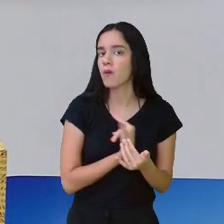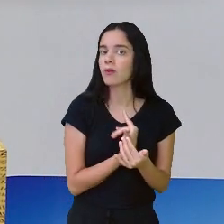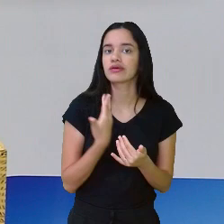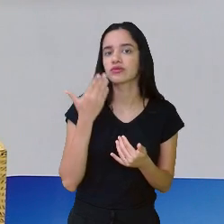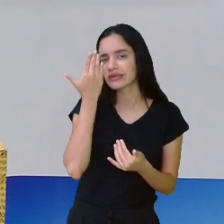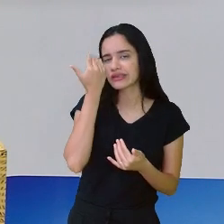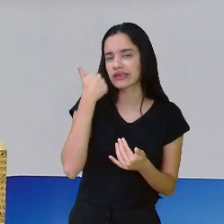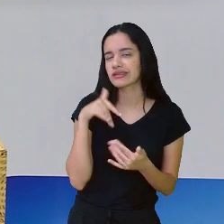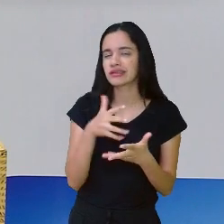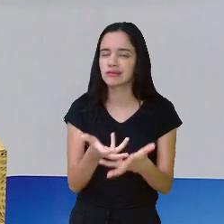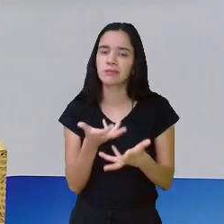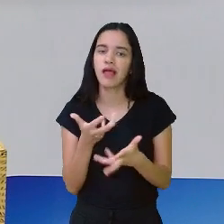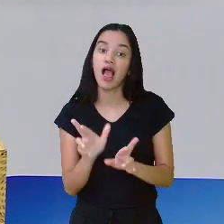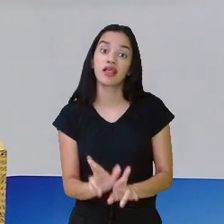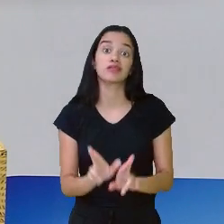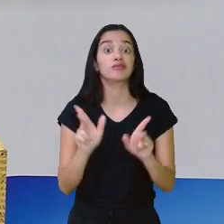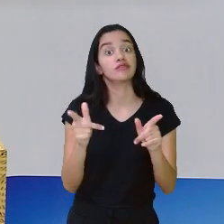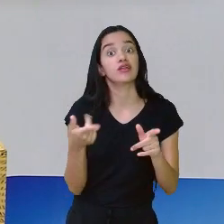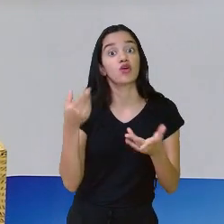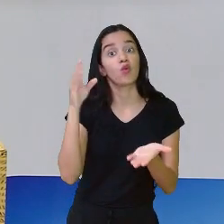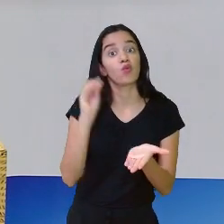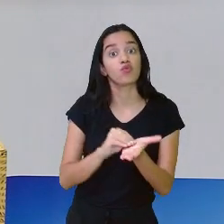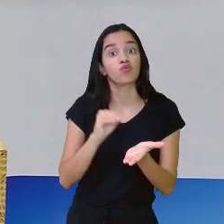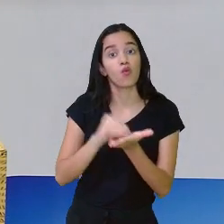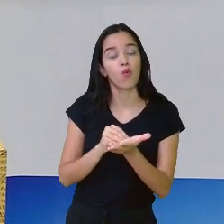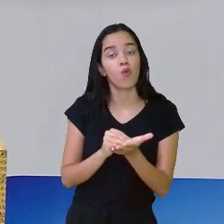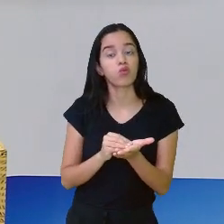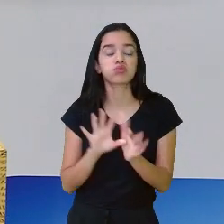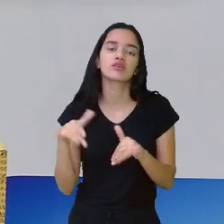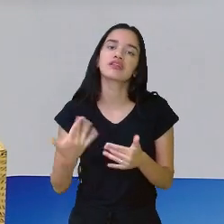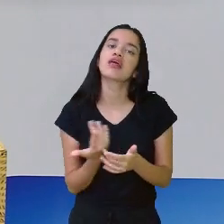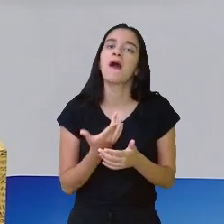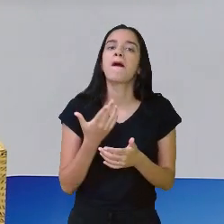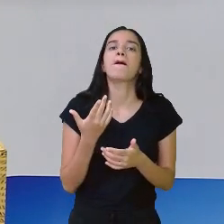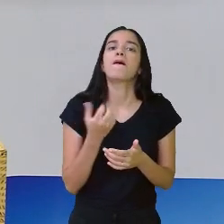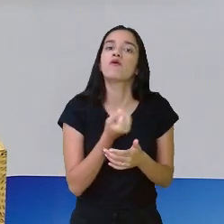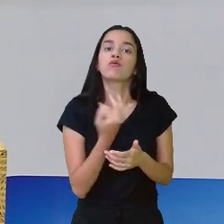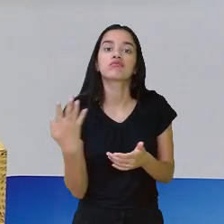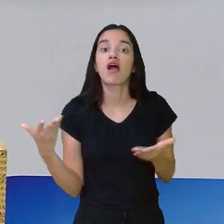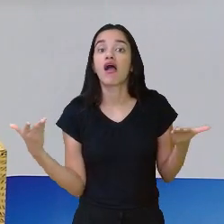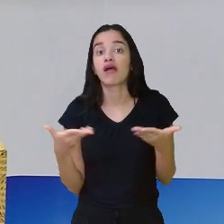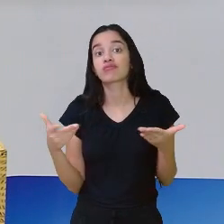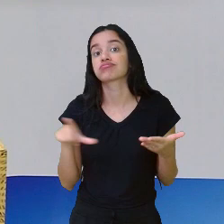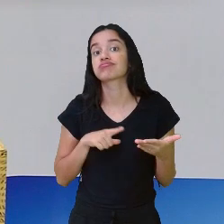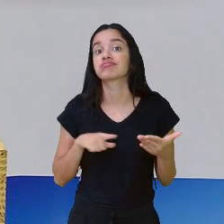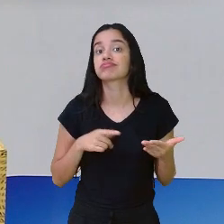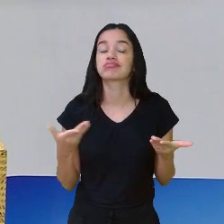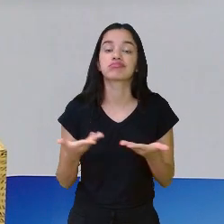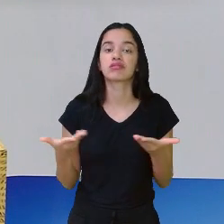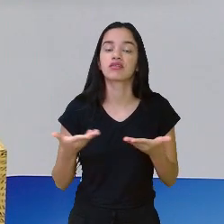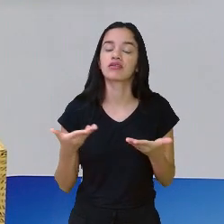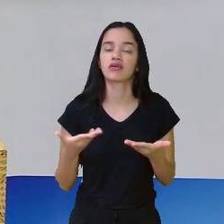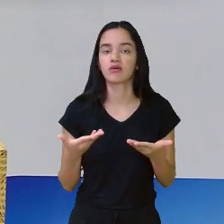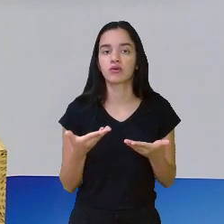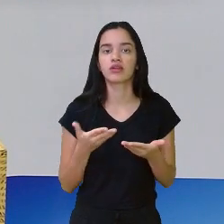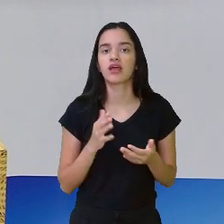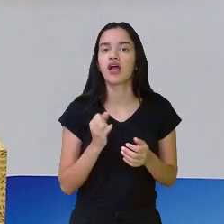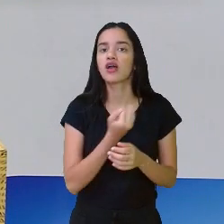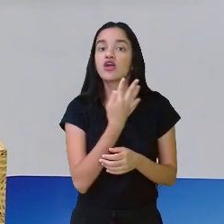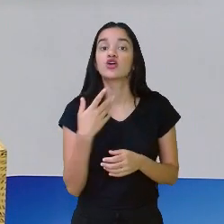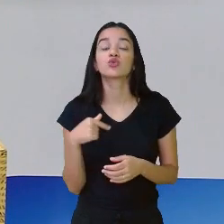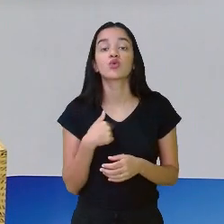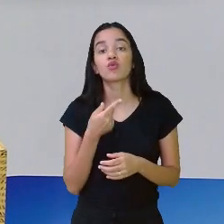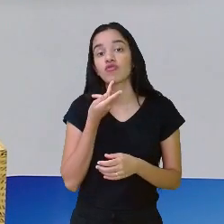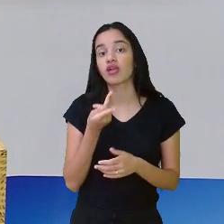quer saber a diferença, ou o que restou, que na pergunta tinha quantas restaram, né? Eu estou falando da